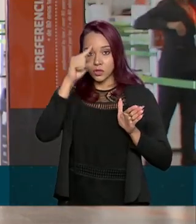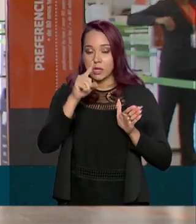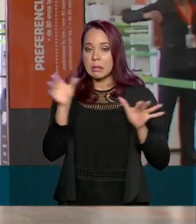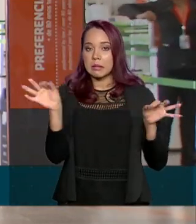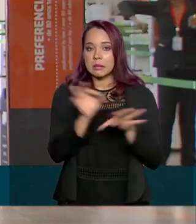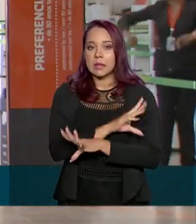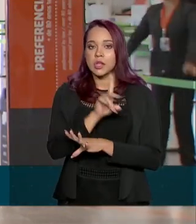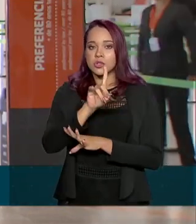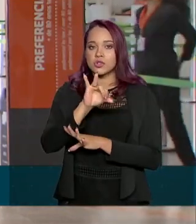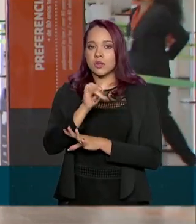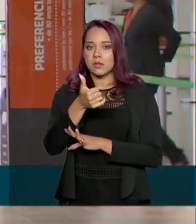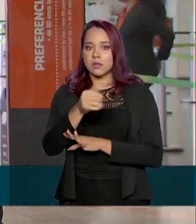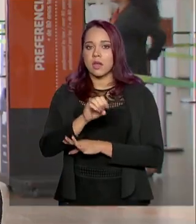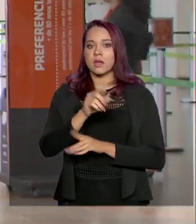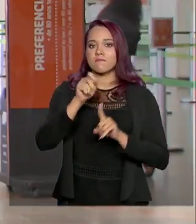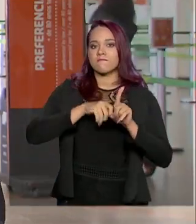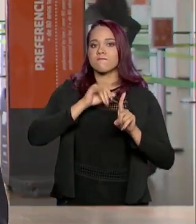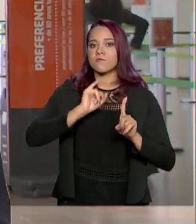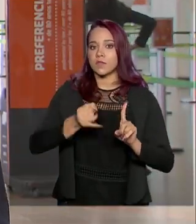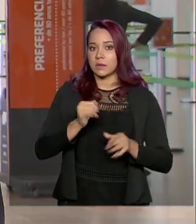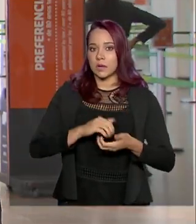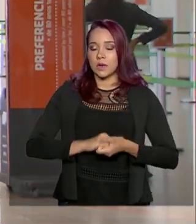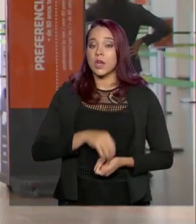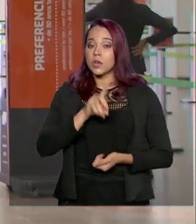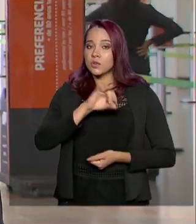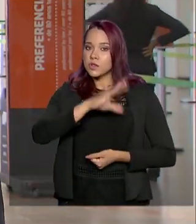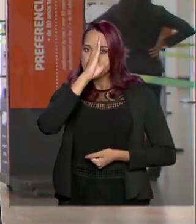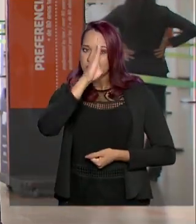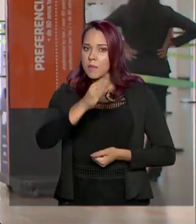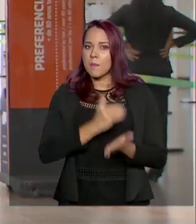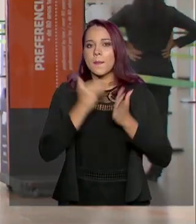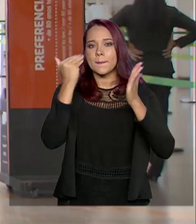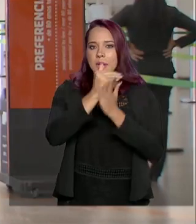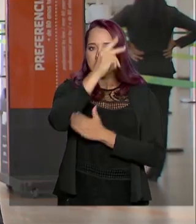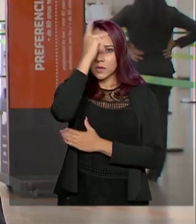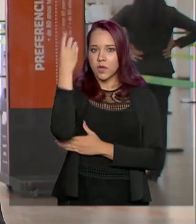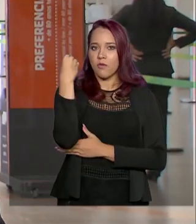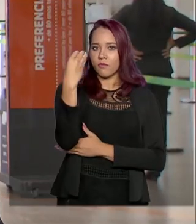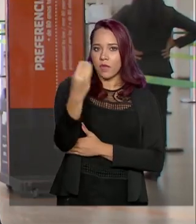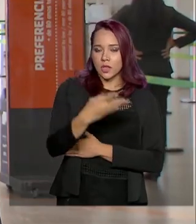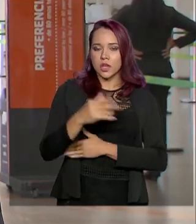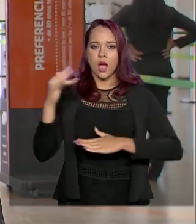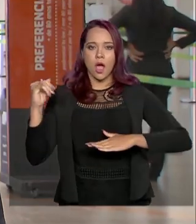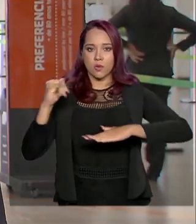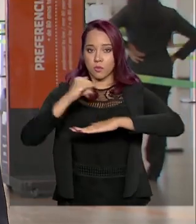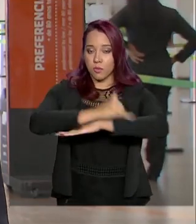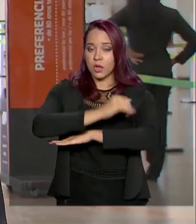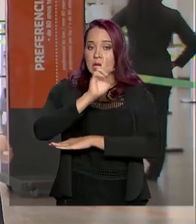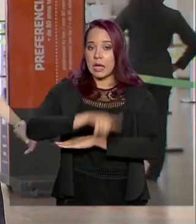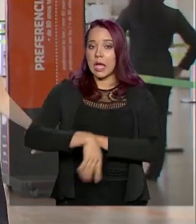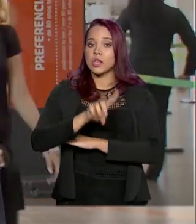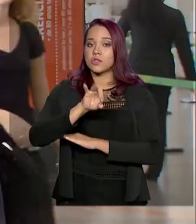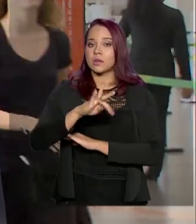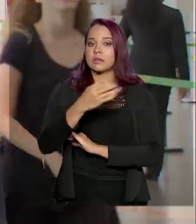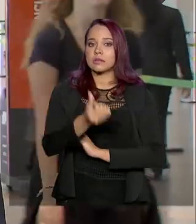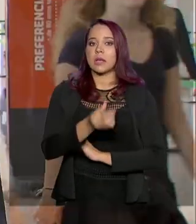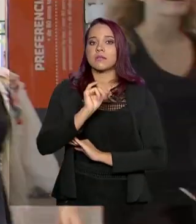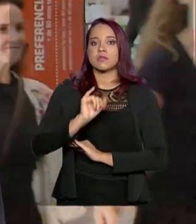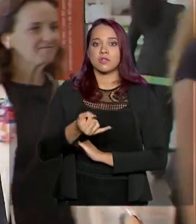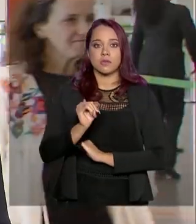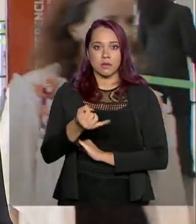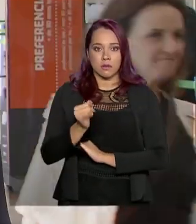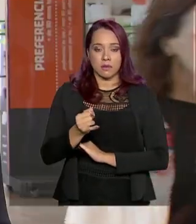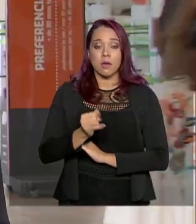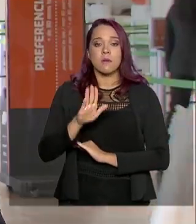em 10 de janeiro. E o dia que deve concentrar maior número de viajantes nos aeroportos será 6 de janeiro, quando